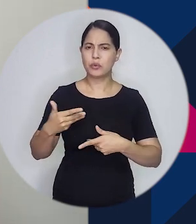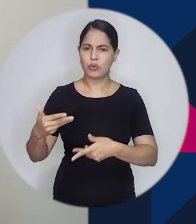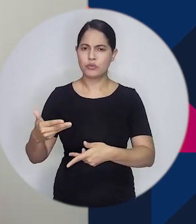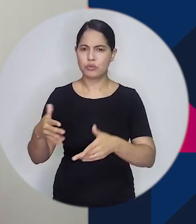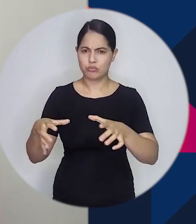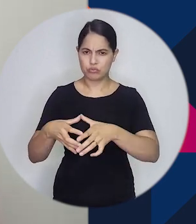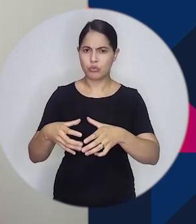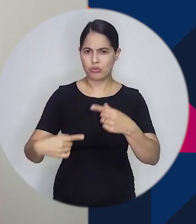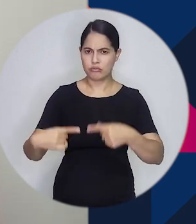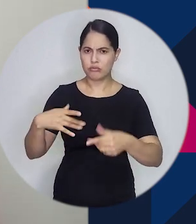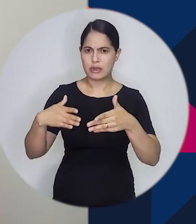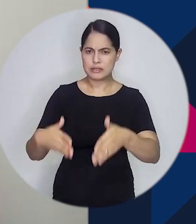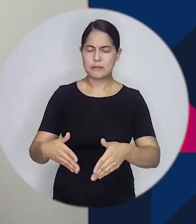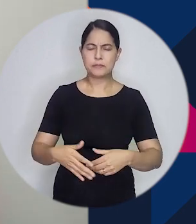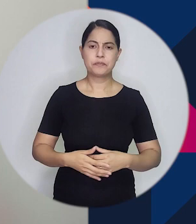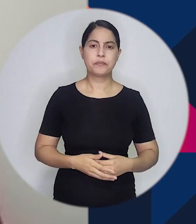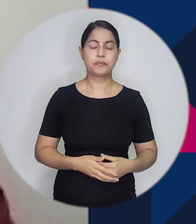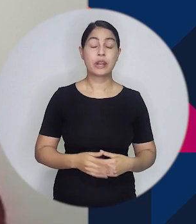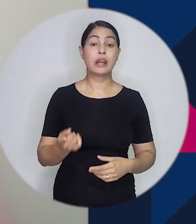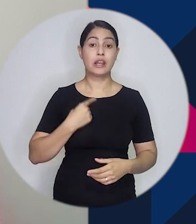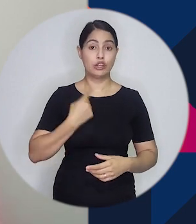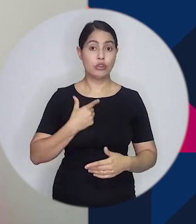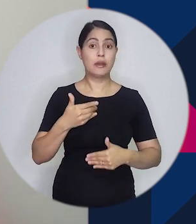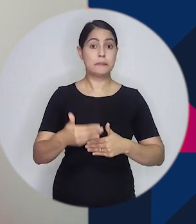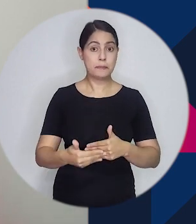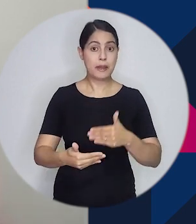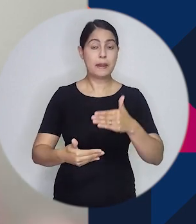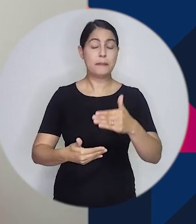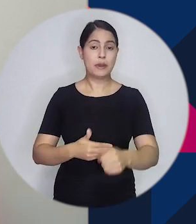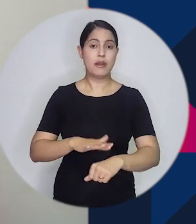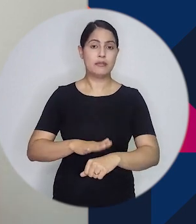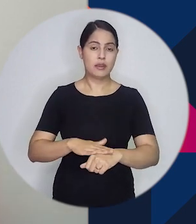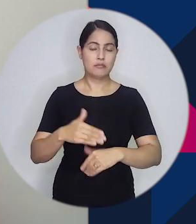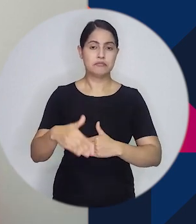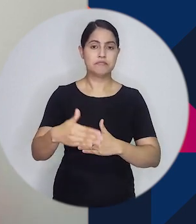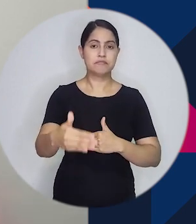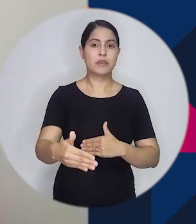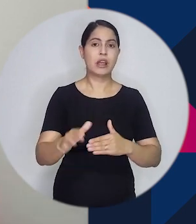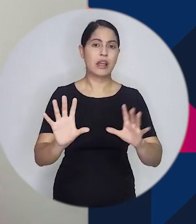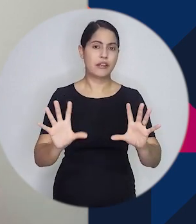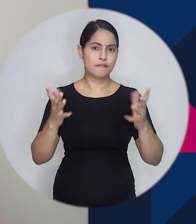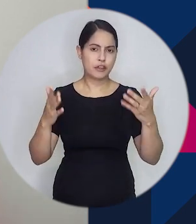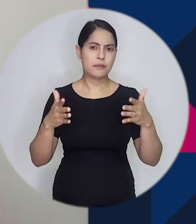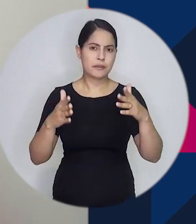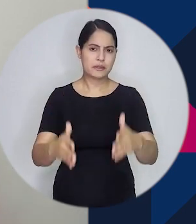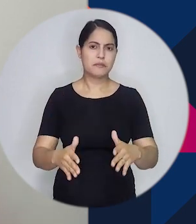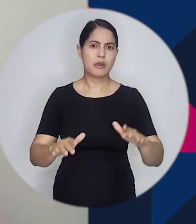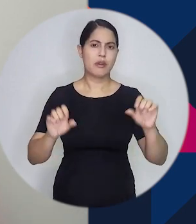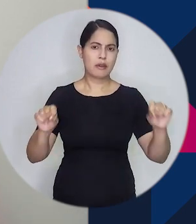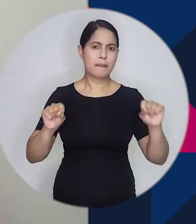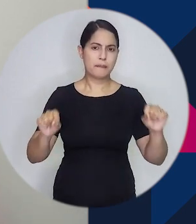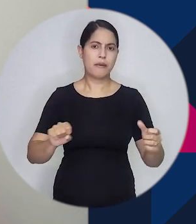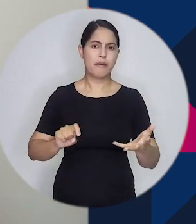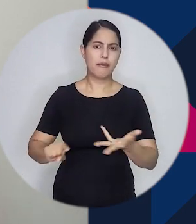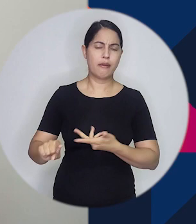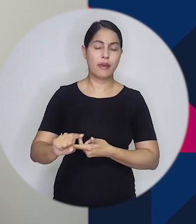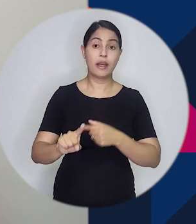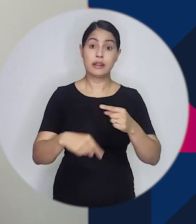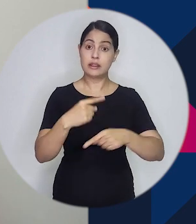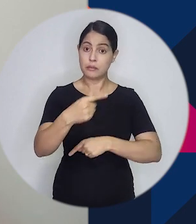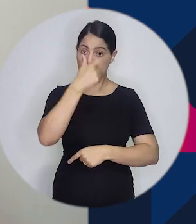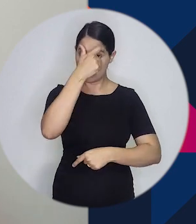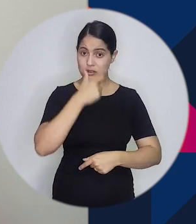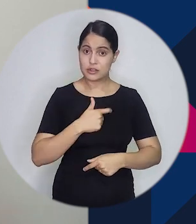a participar do grupo político. E aí nós fomos avançando um pouquinho no tempo, participando de vários eventos de